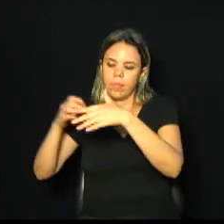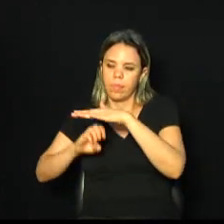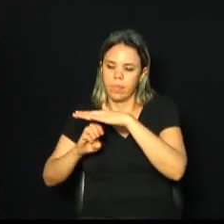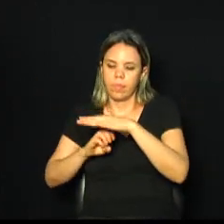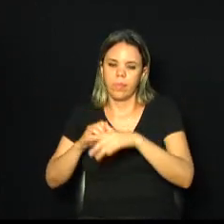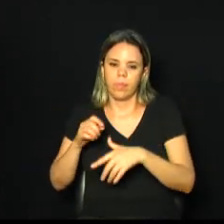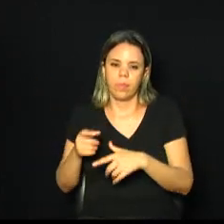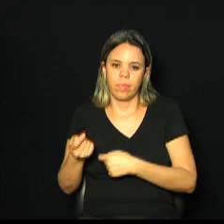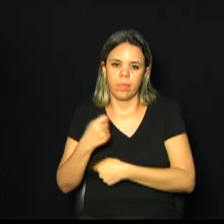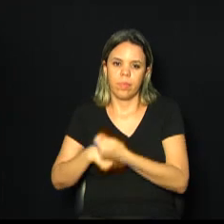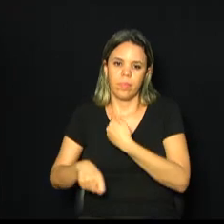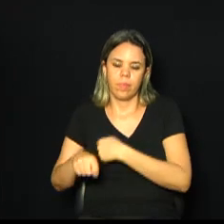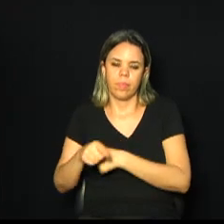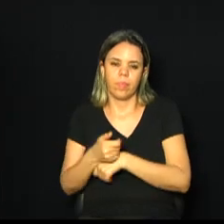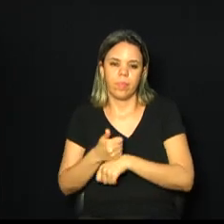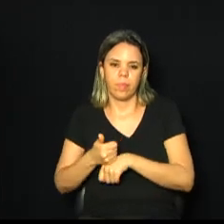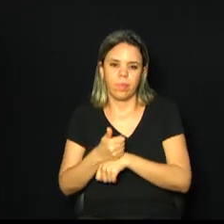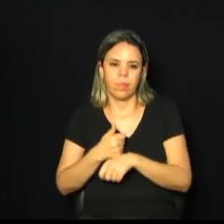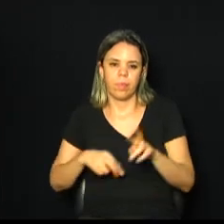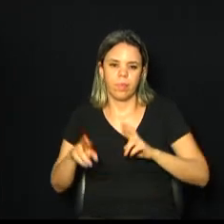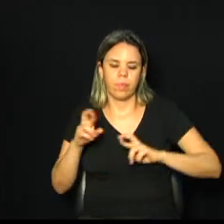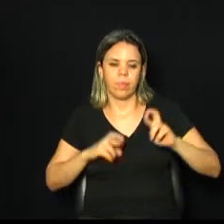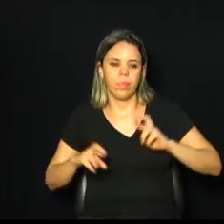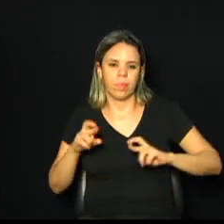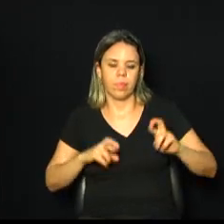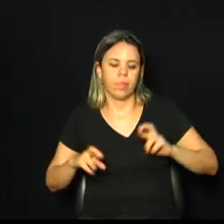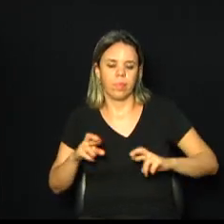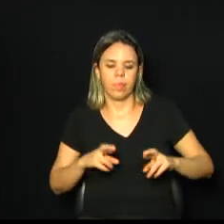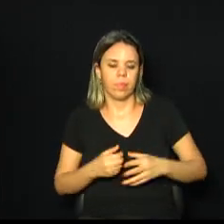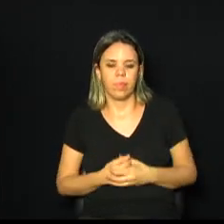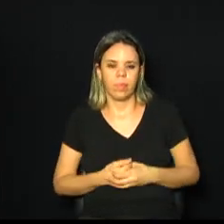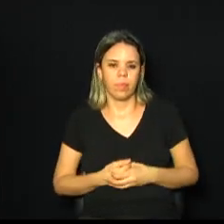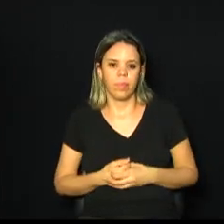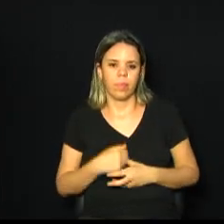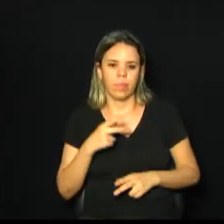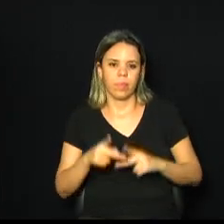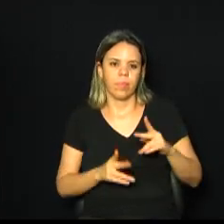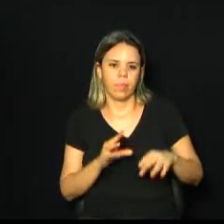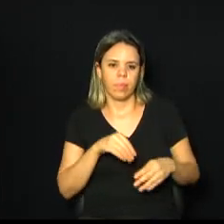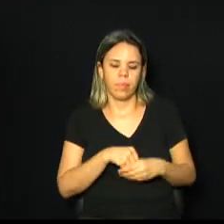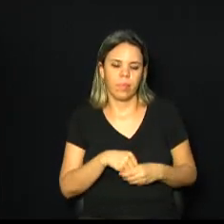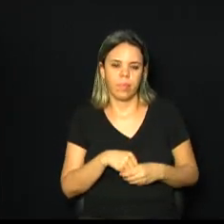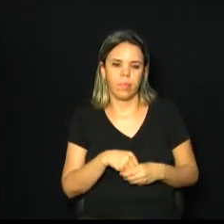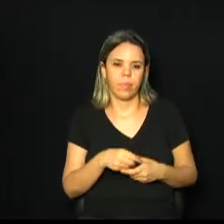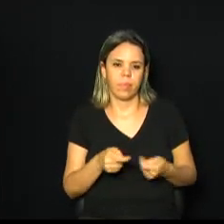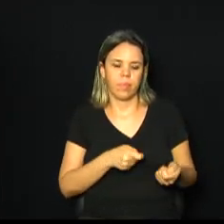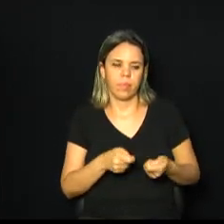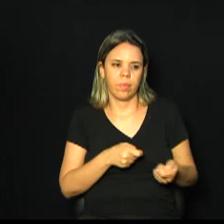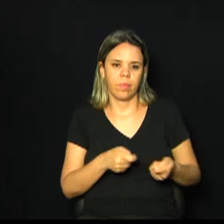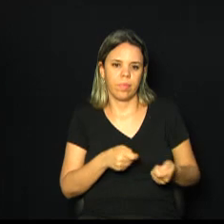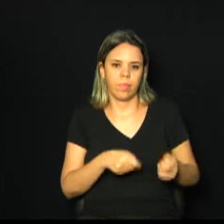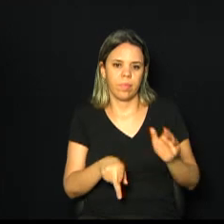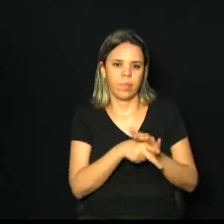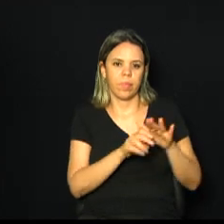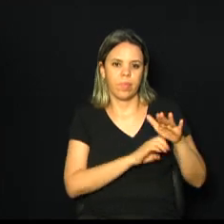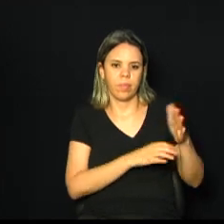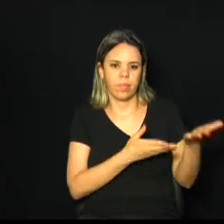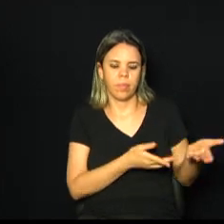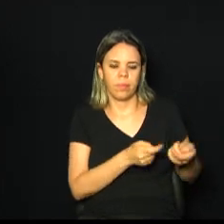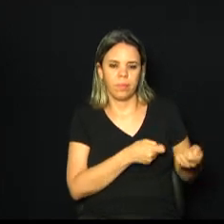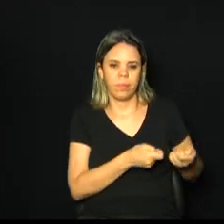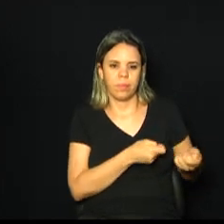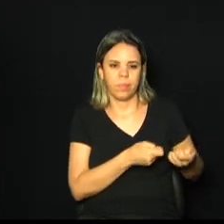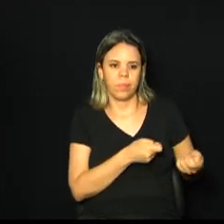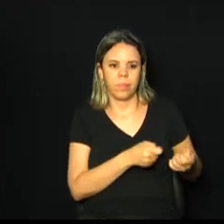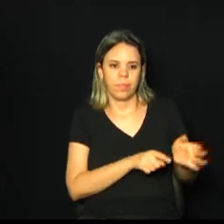e dos agentes fiscalizadores. Os internos, nós temos lá que a gente chama de controlador, que é a própria empresa. A empresa é controladora